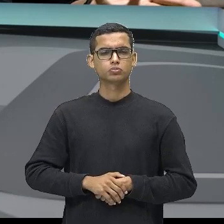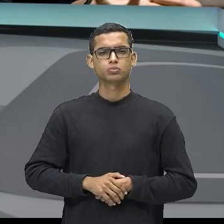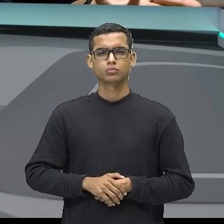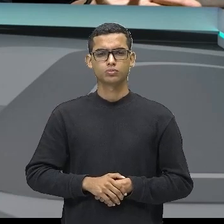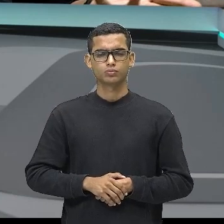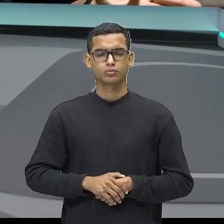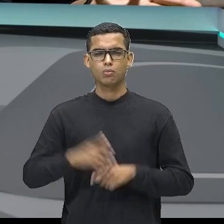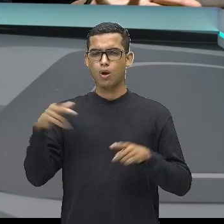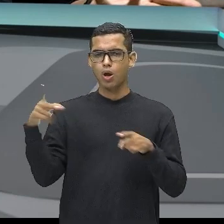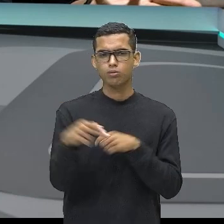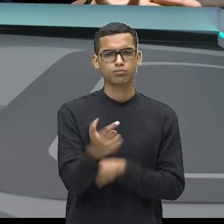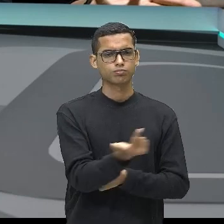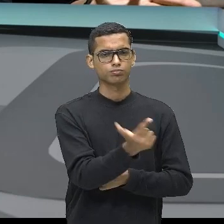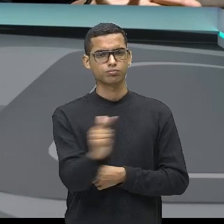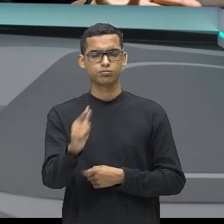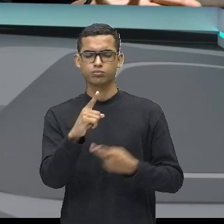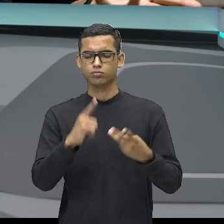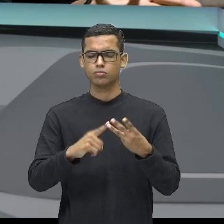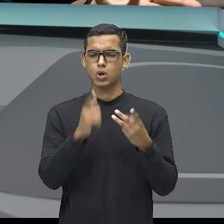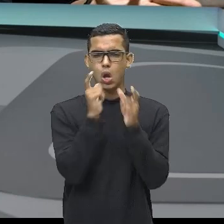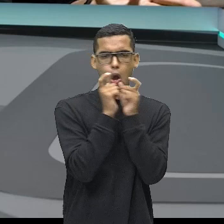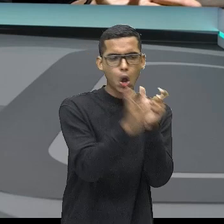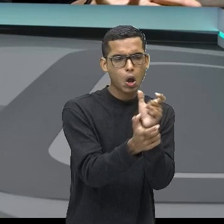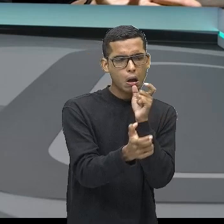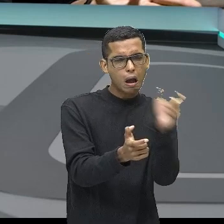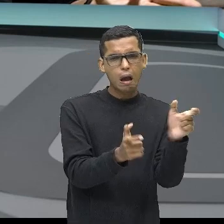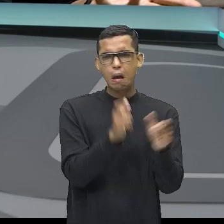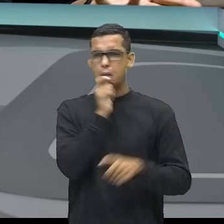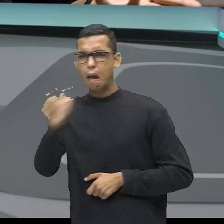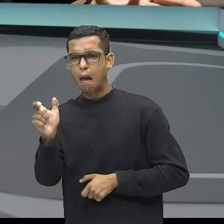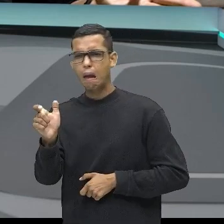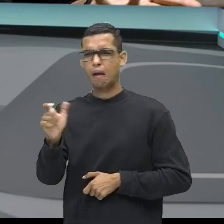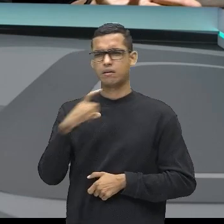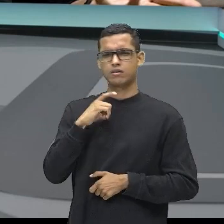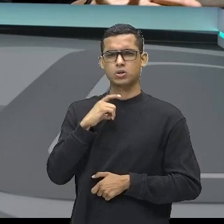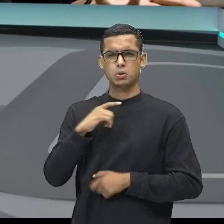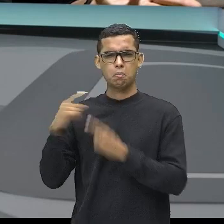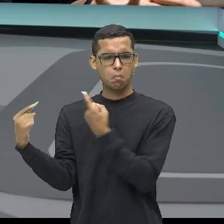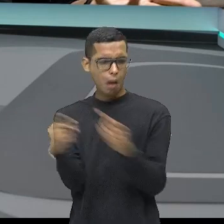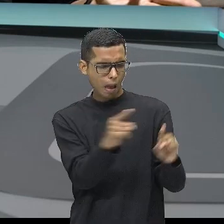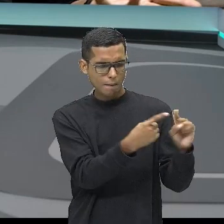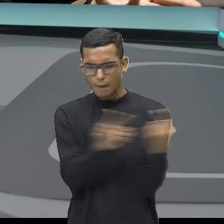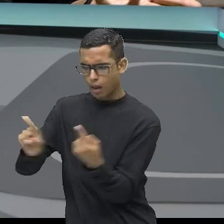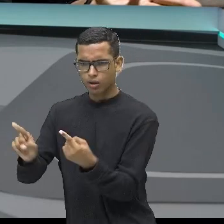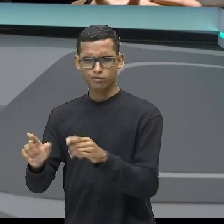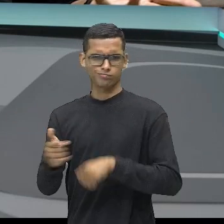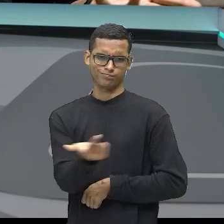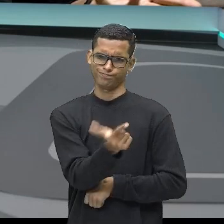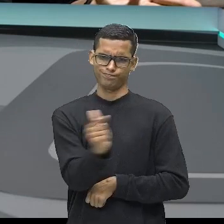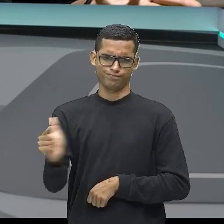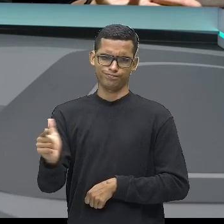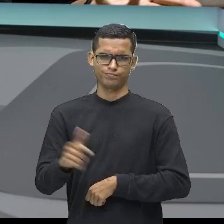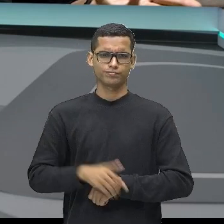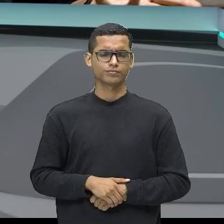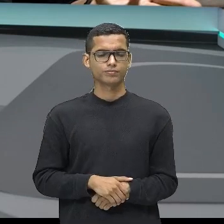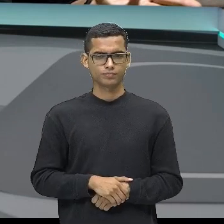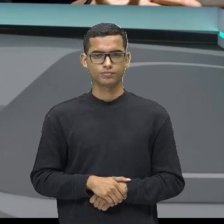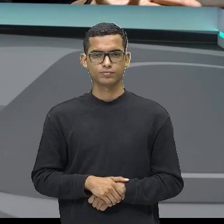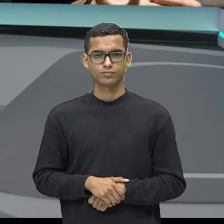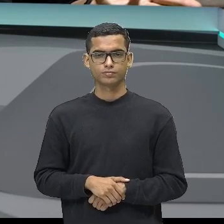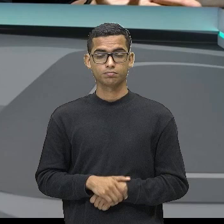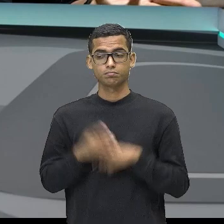interrupção, percebe que não houve ofensa, certo? Ofensa pessoal. Então percebe que ofensas